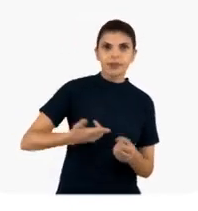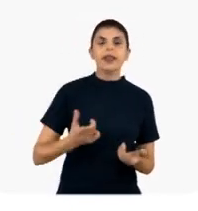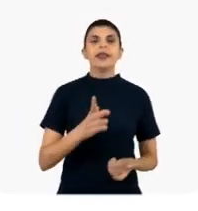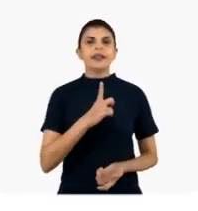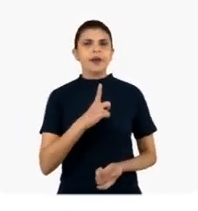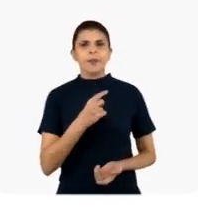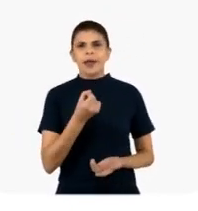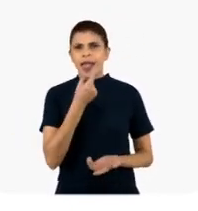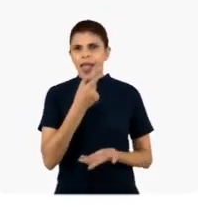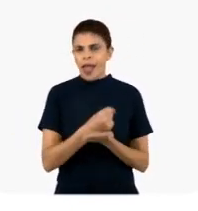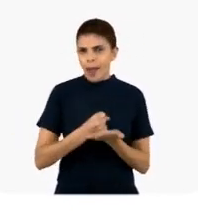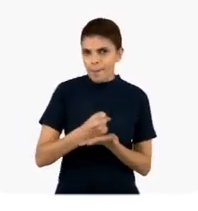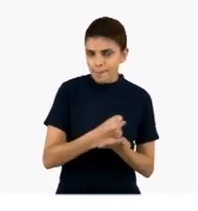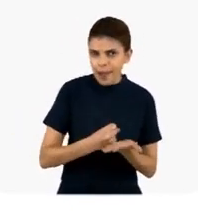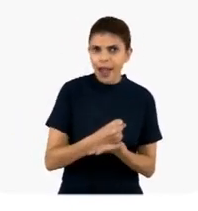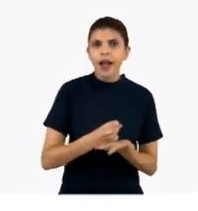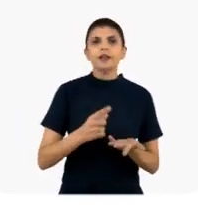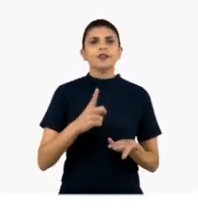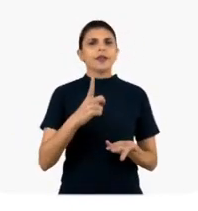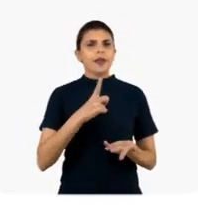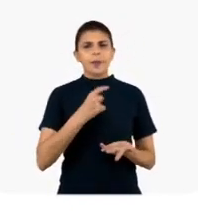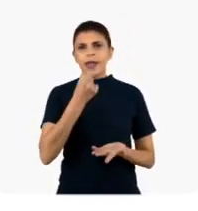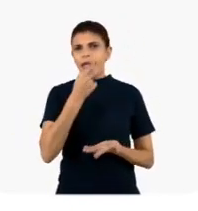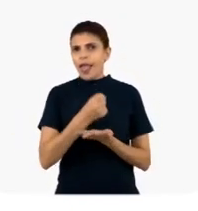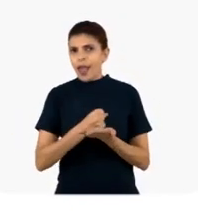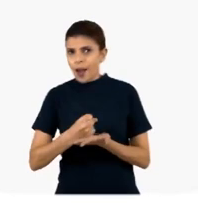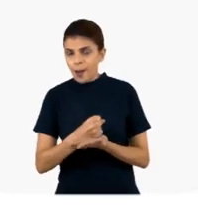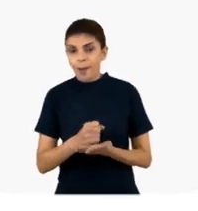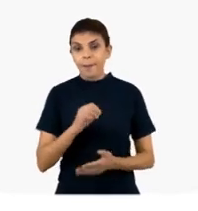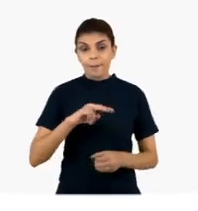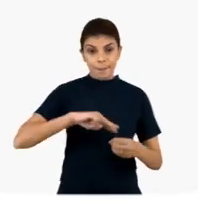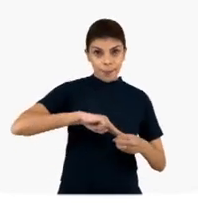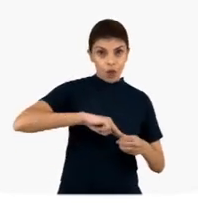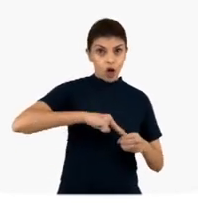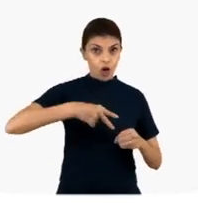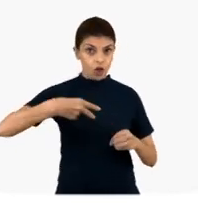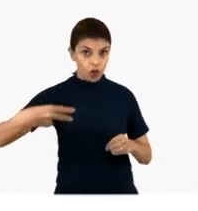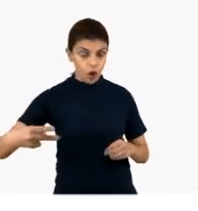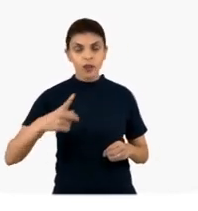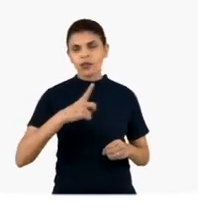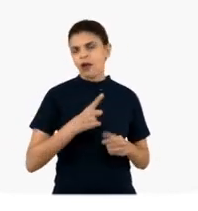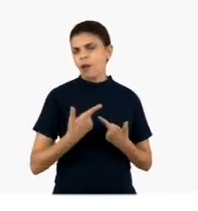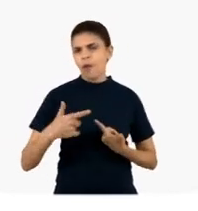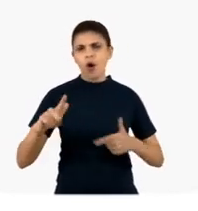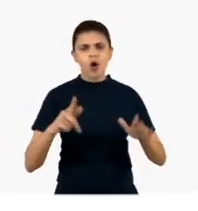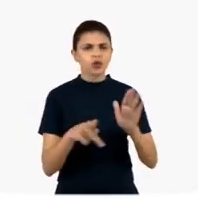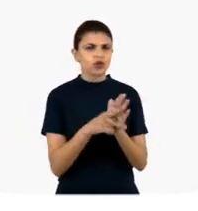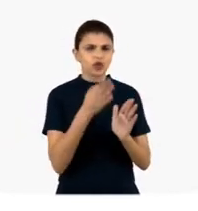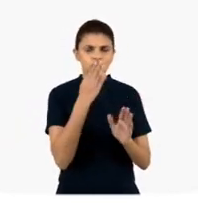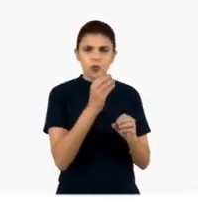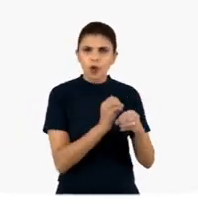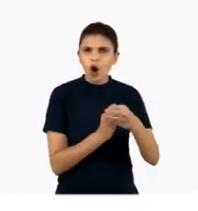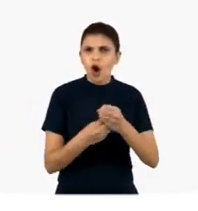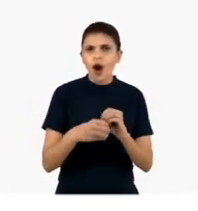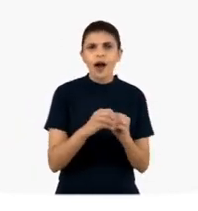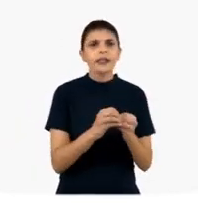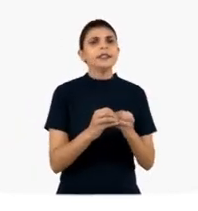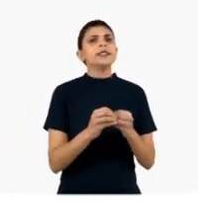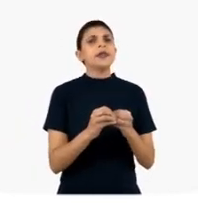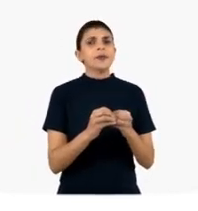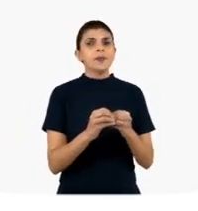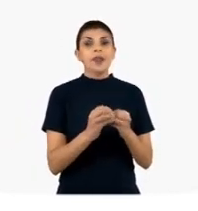Temos remédios sintéticos, temos remédios biotecnológicos, temos